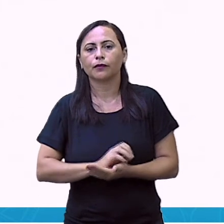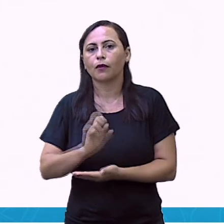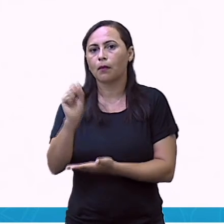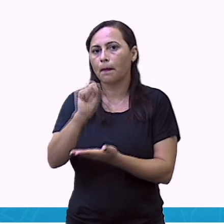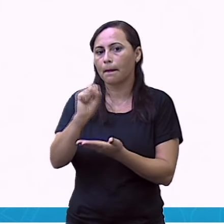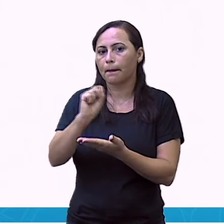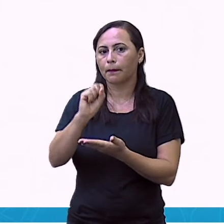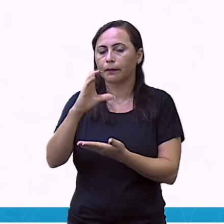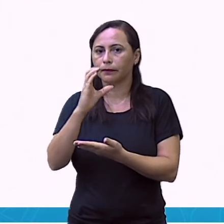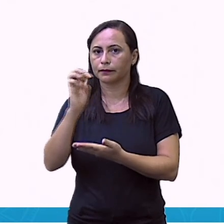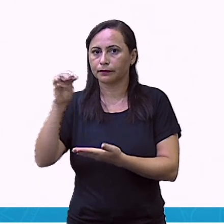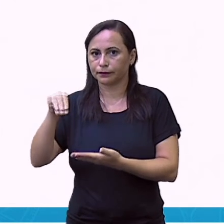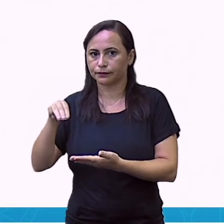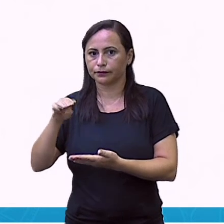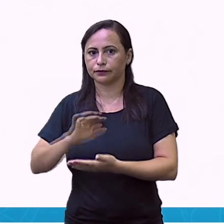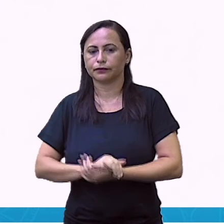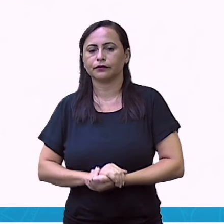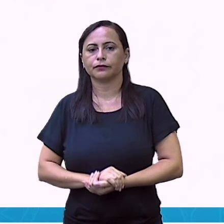centímetros.